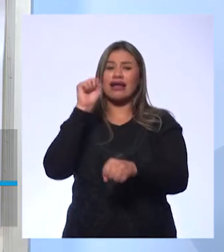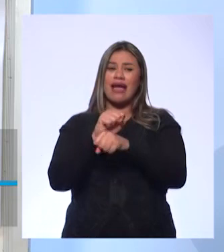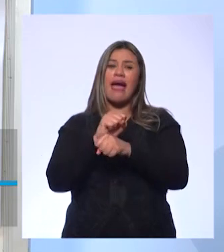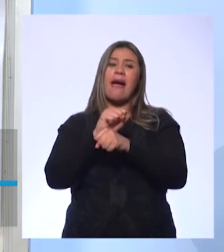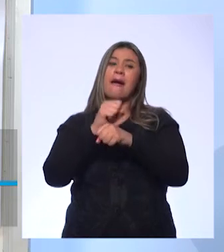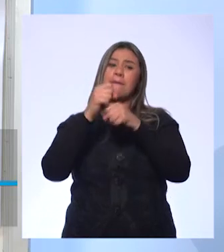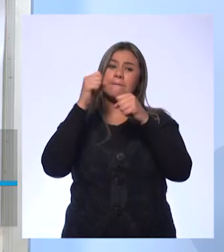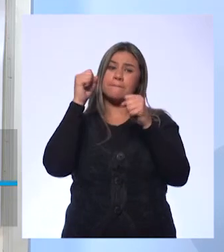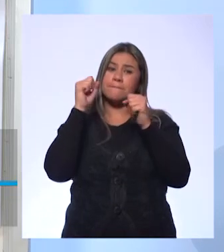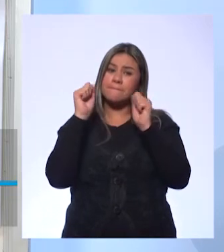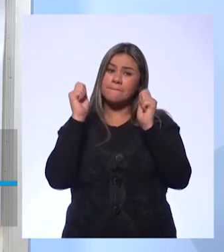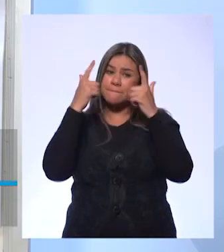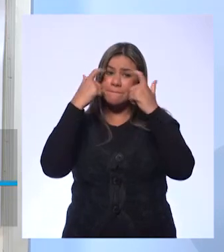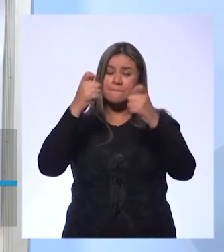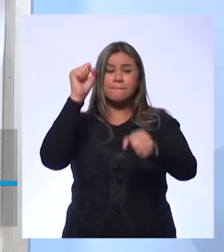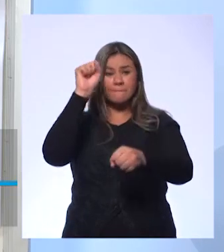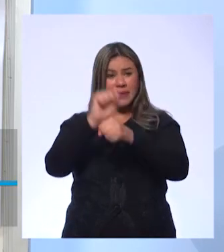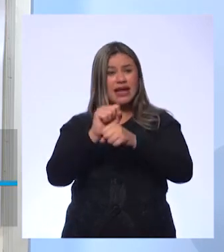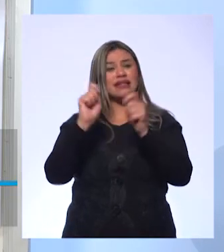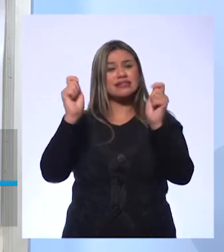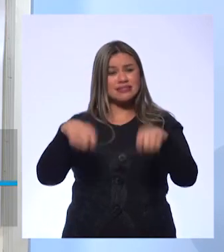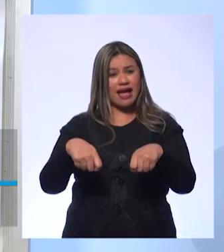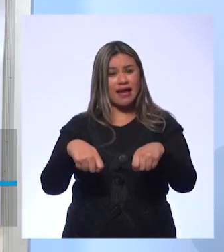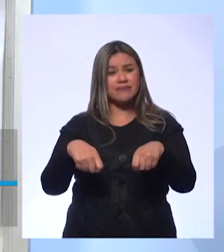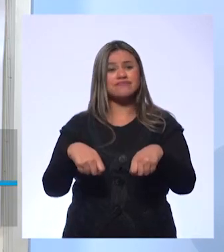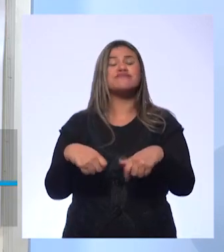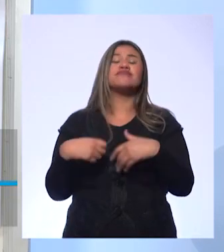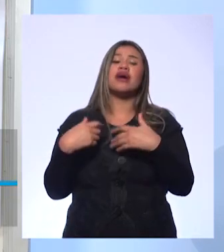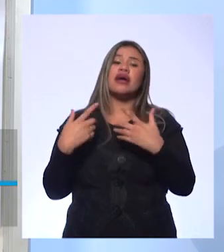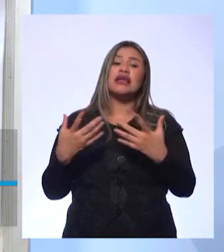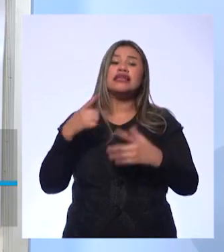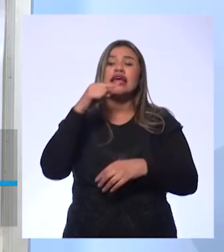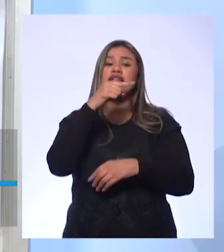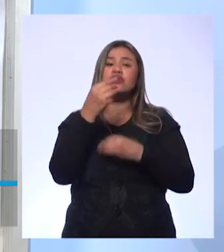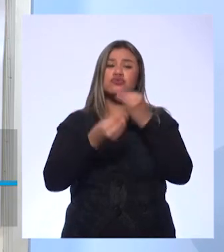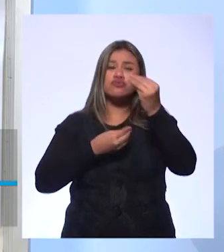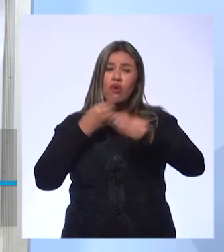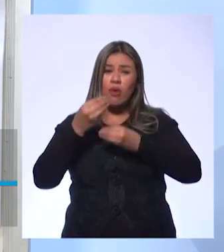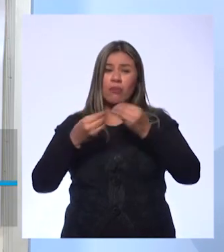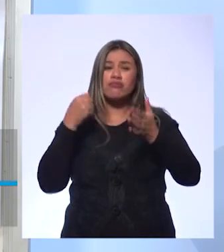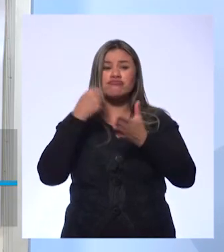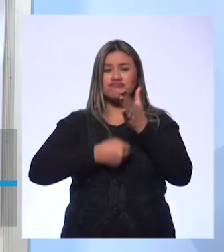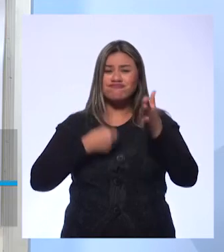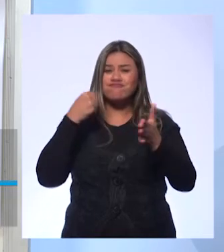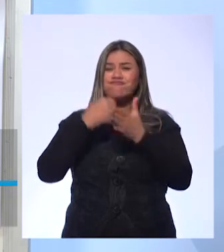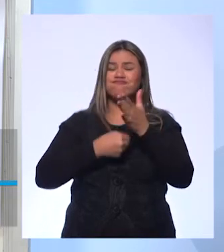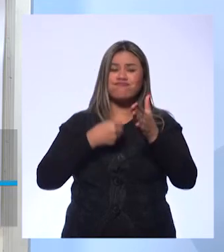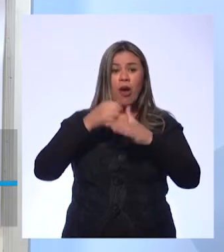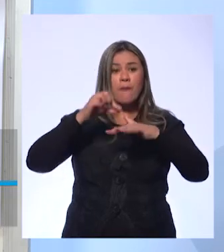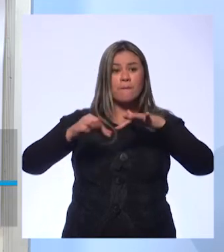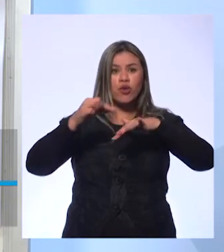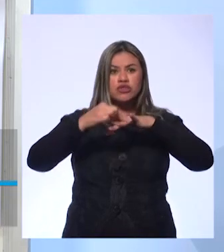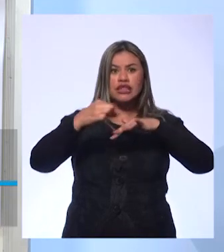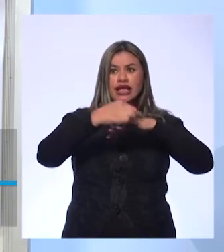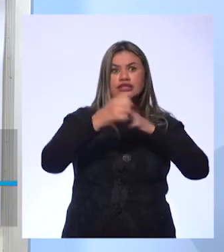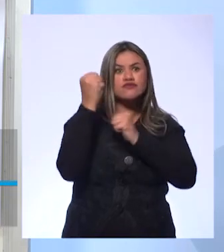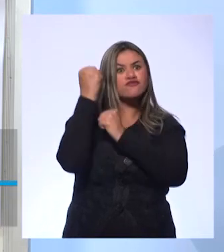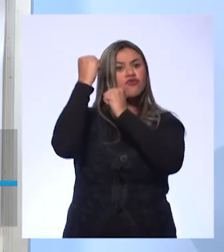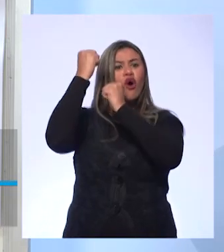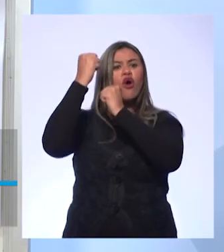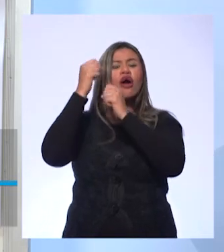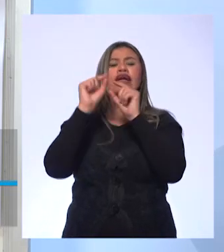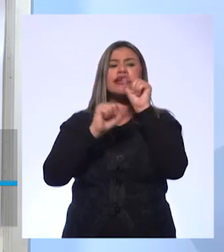exército paraguaio fosse muito maior Paraguai era menor e enfrentou aí as maiores potências da América Latina no momento